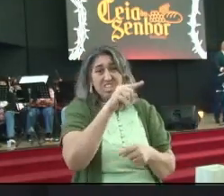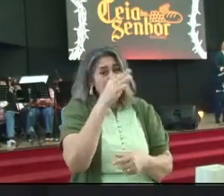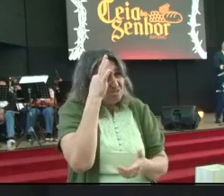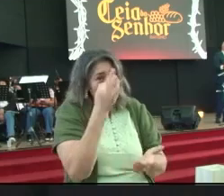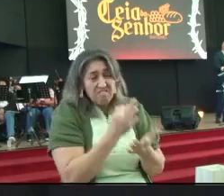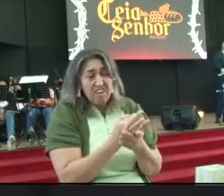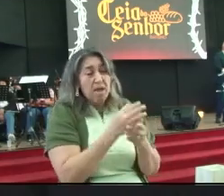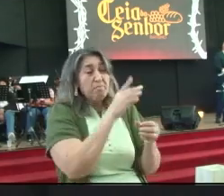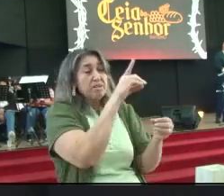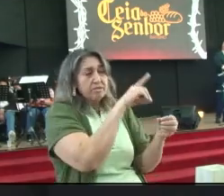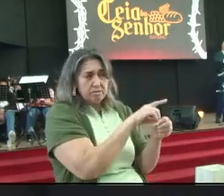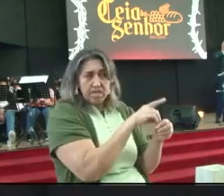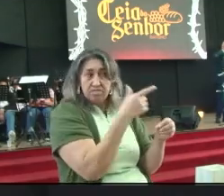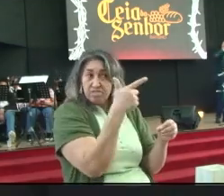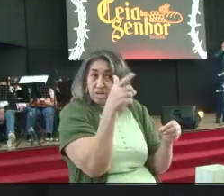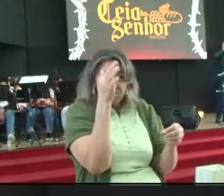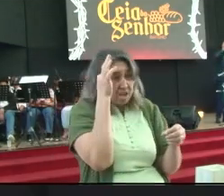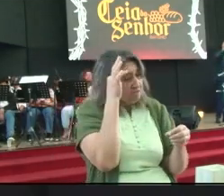dizimar.